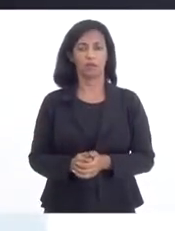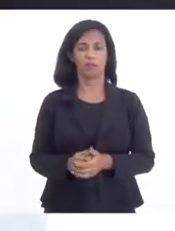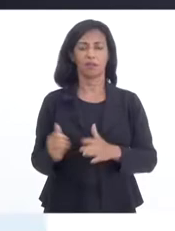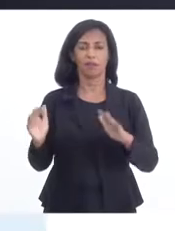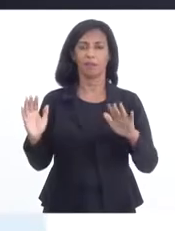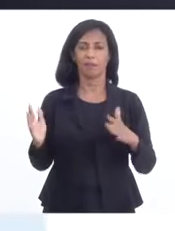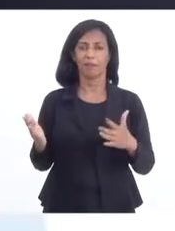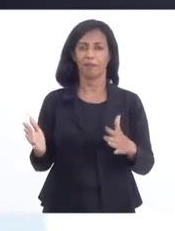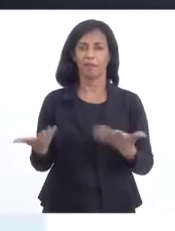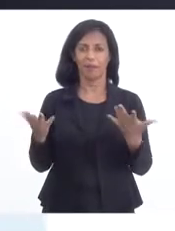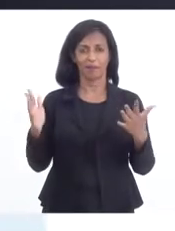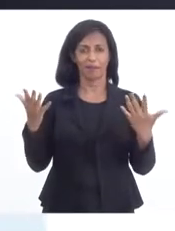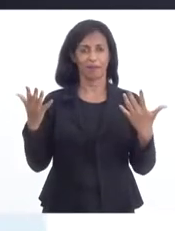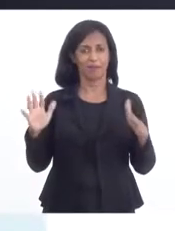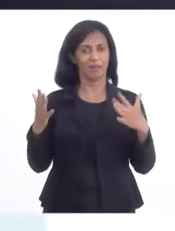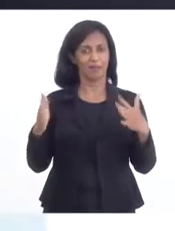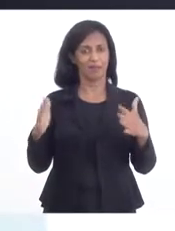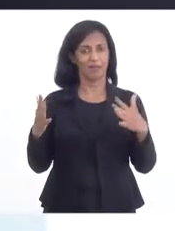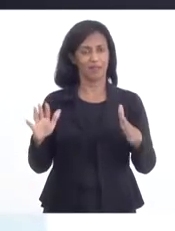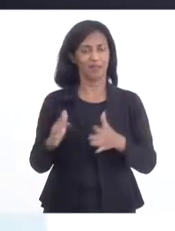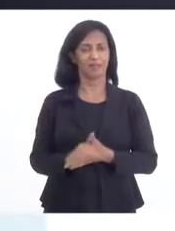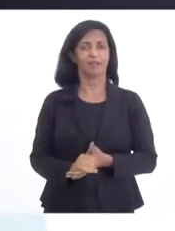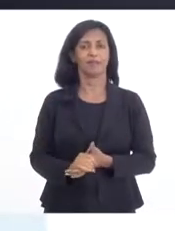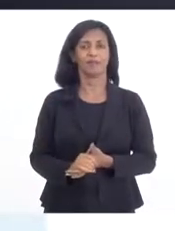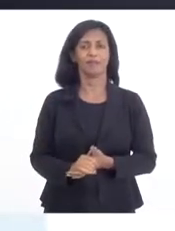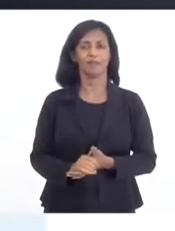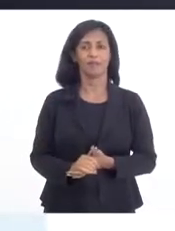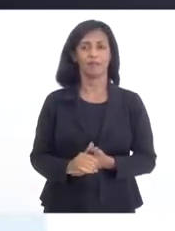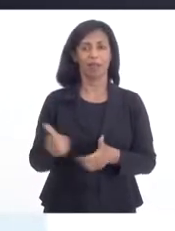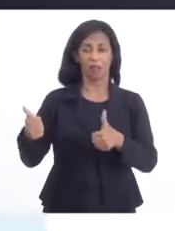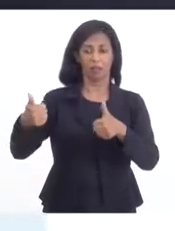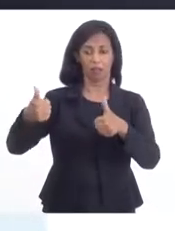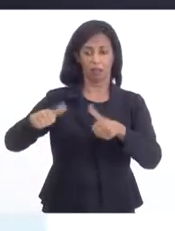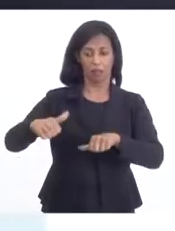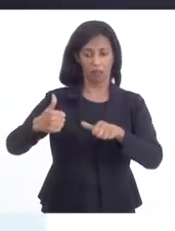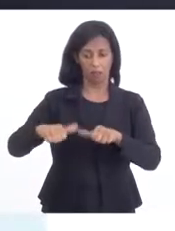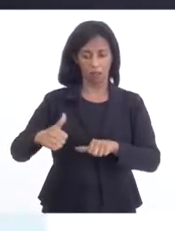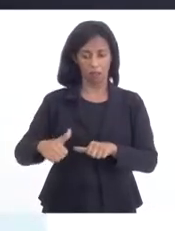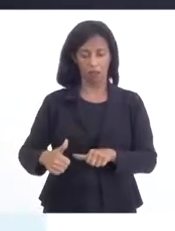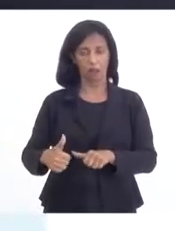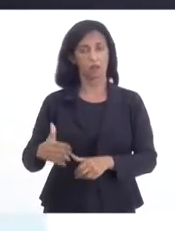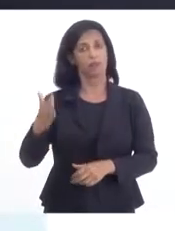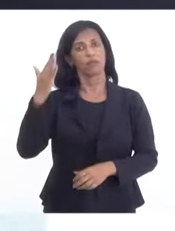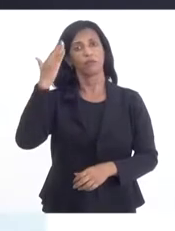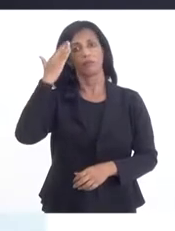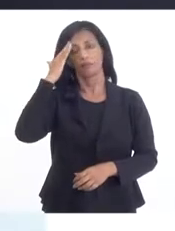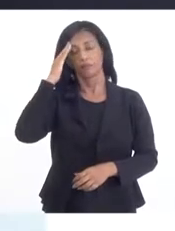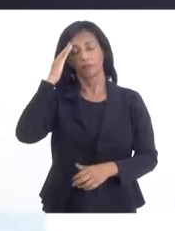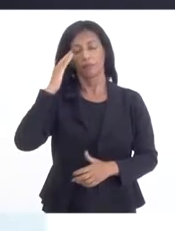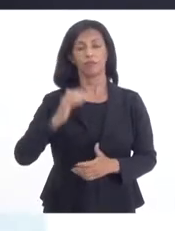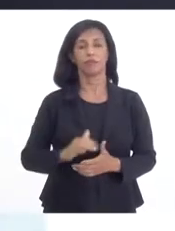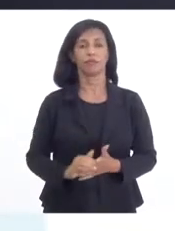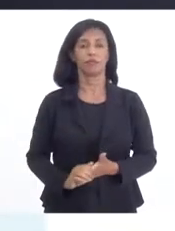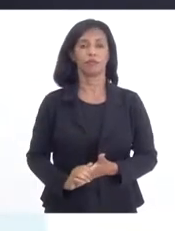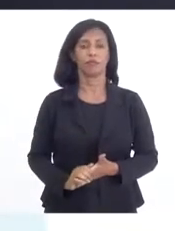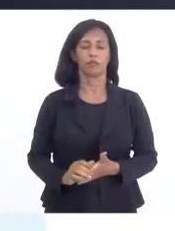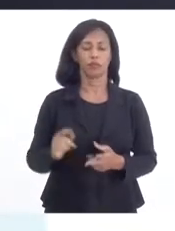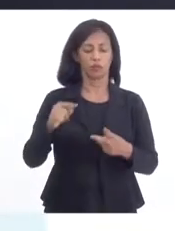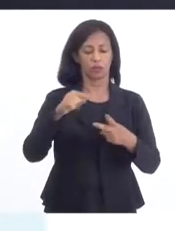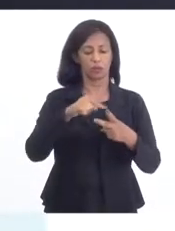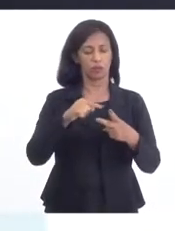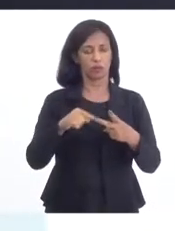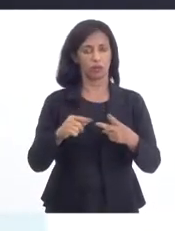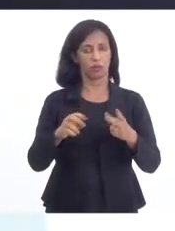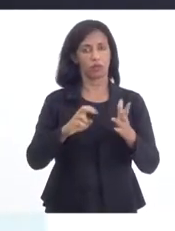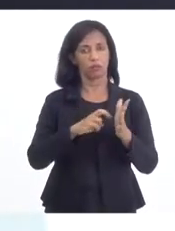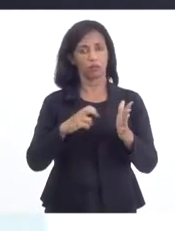elogiando a acuidade da análise e o entendimento de que essas duas